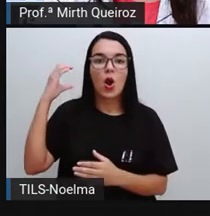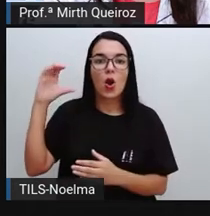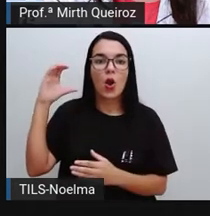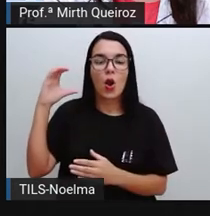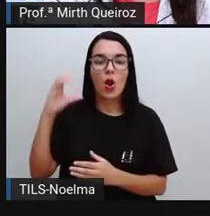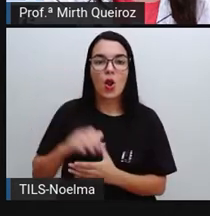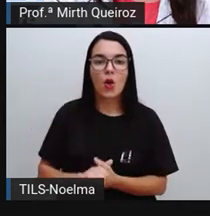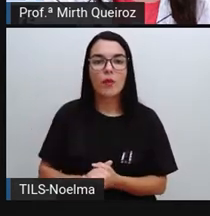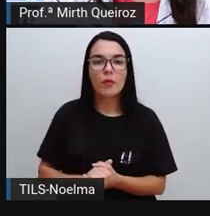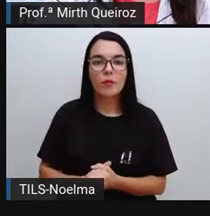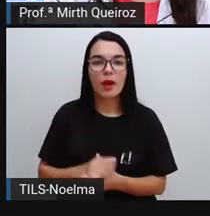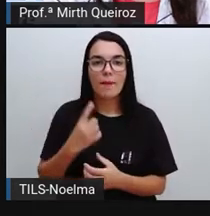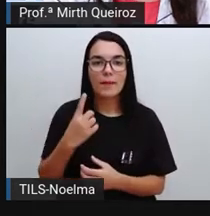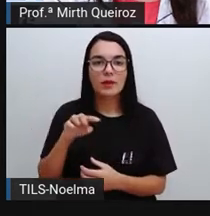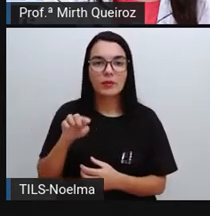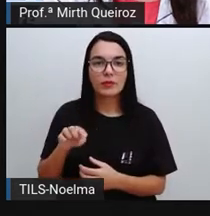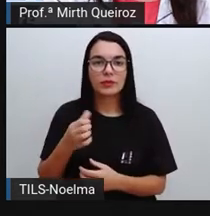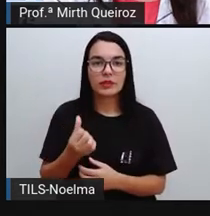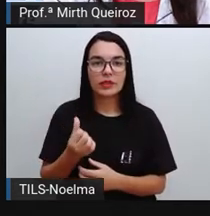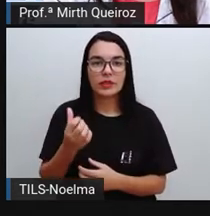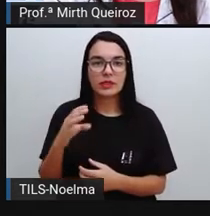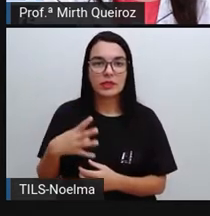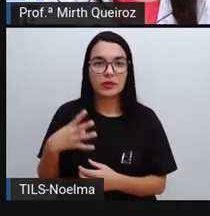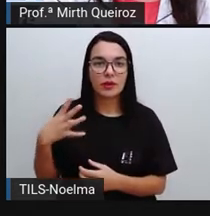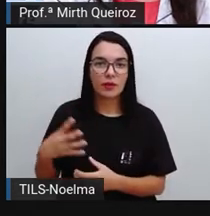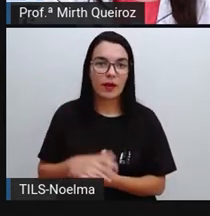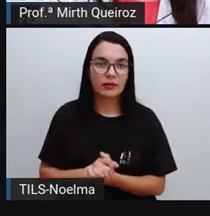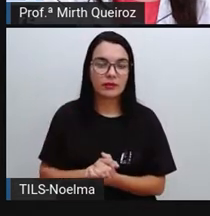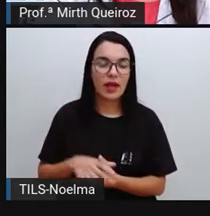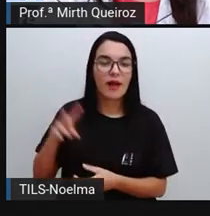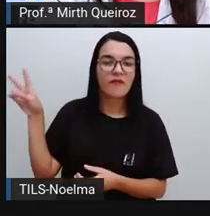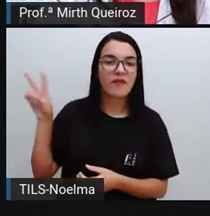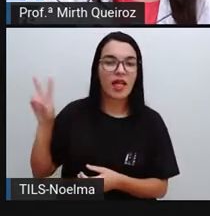1.644 quilômetros, Venezuela,